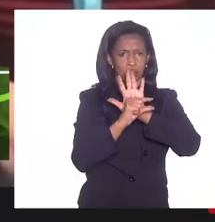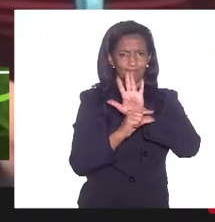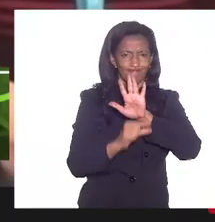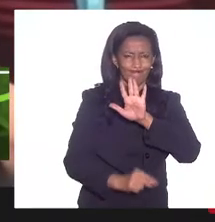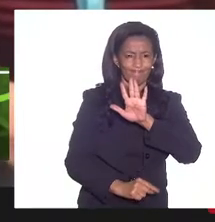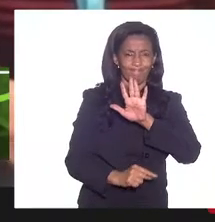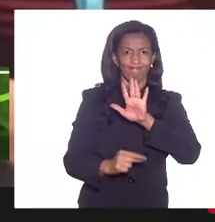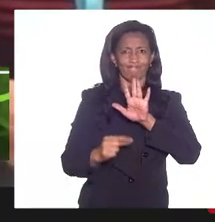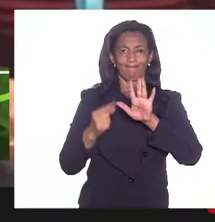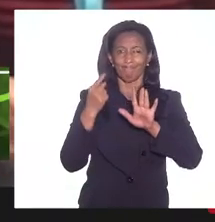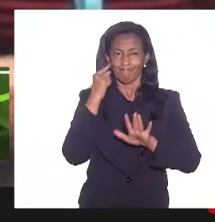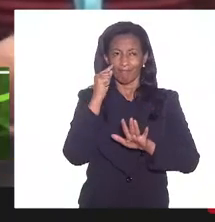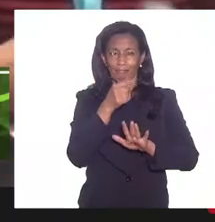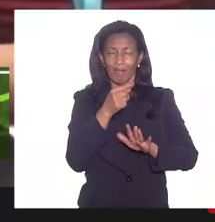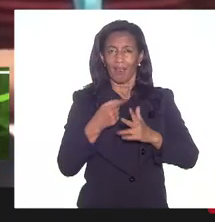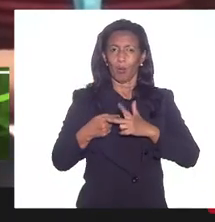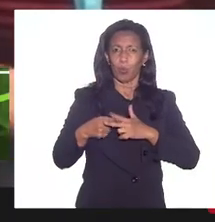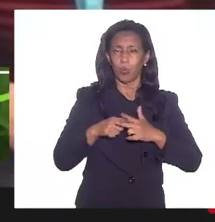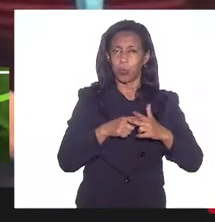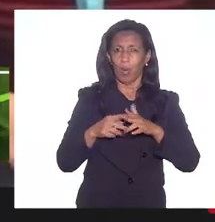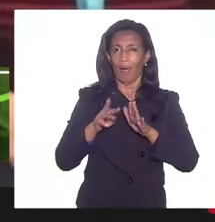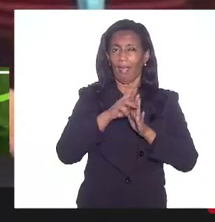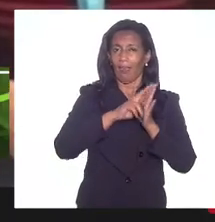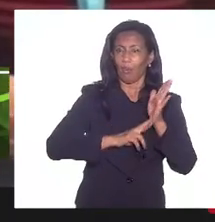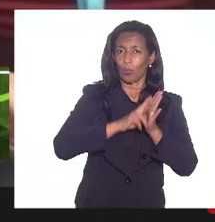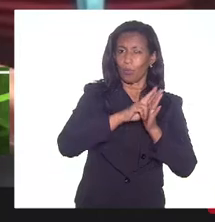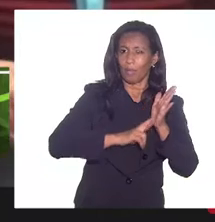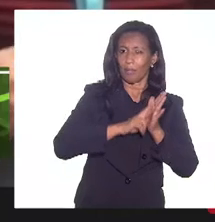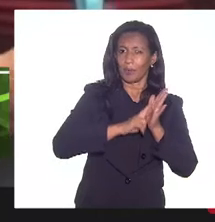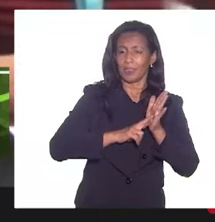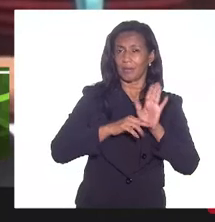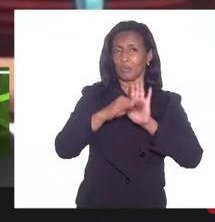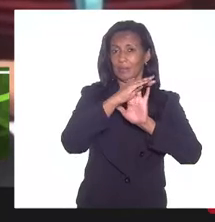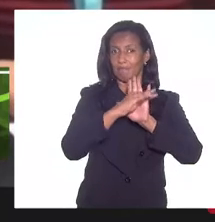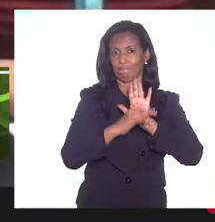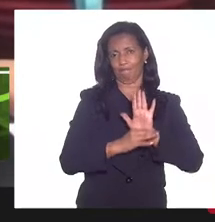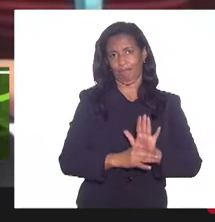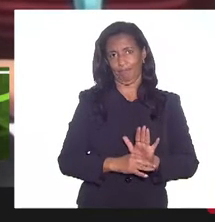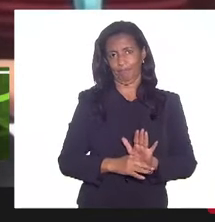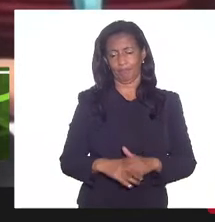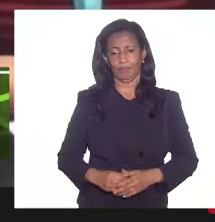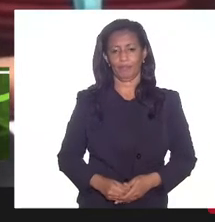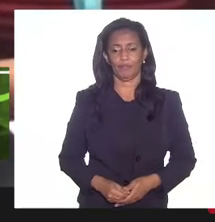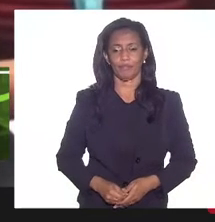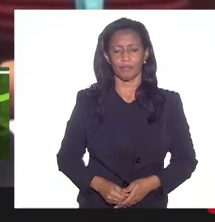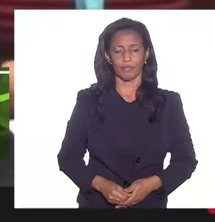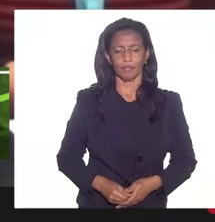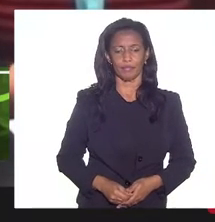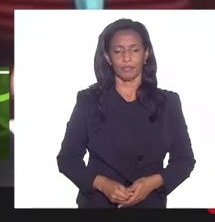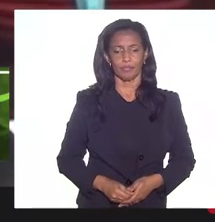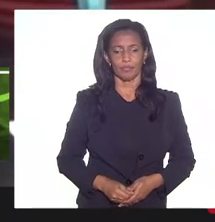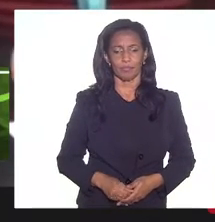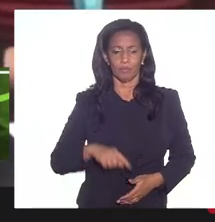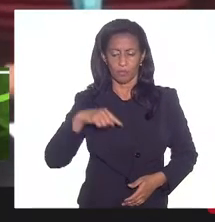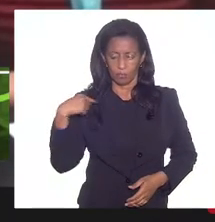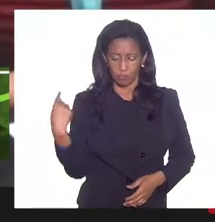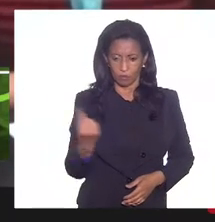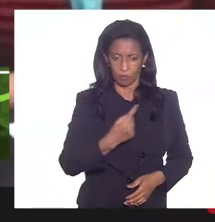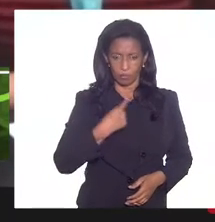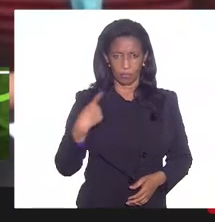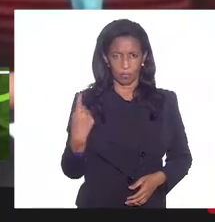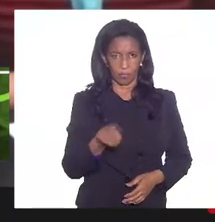excita a regulamentação desse programa. Nós já tínhamos